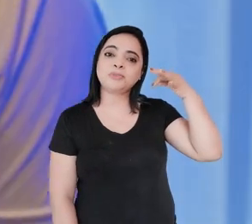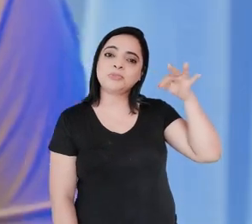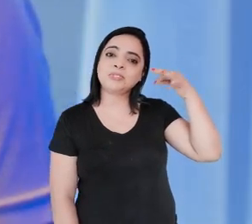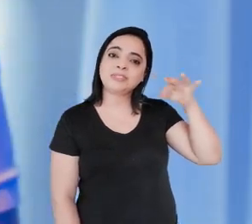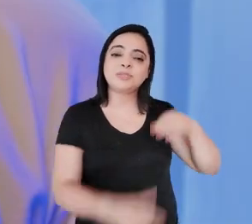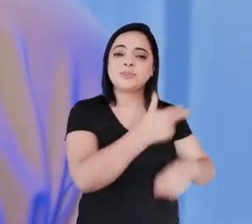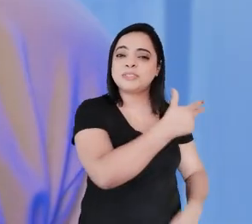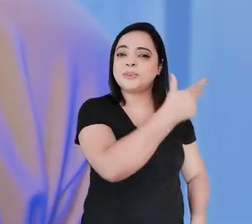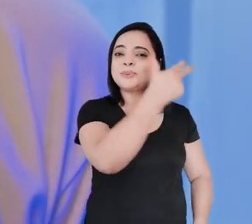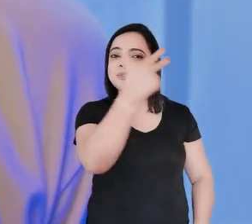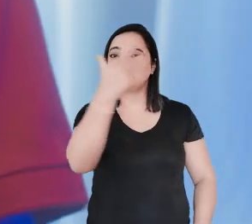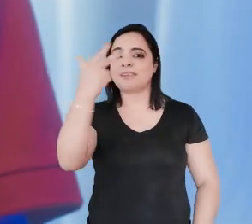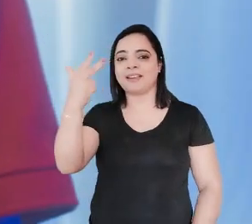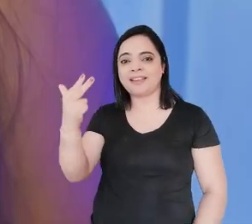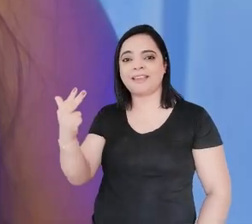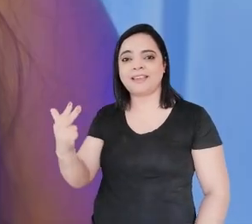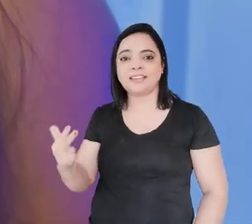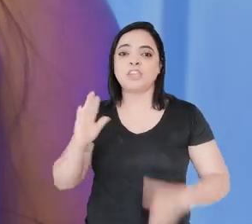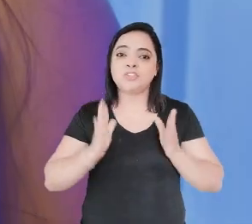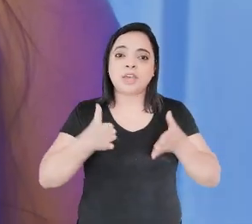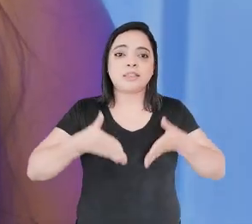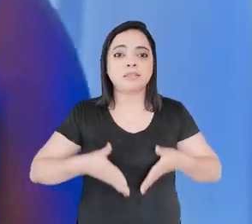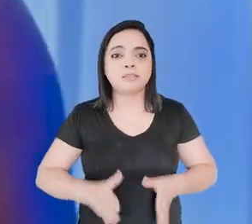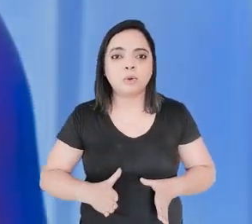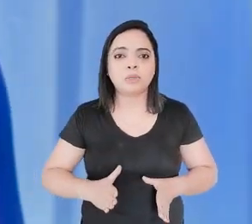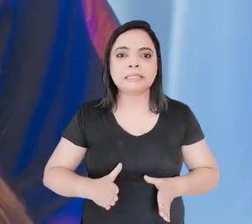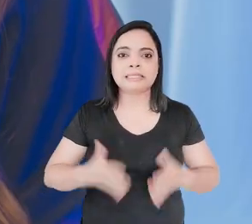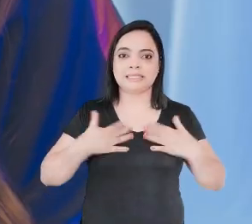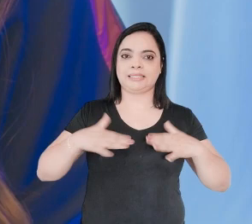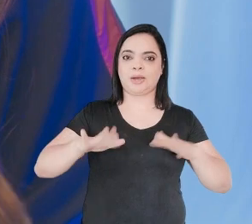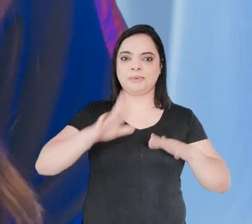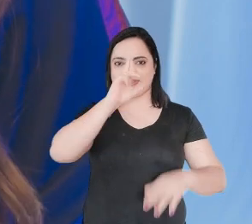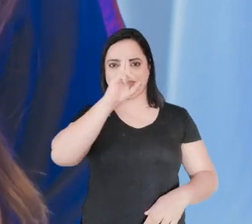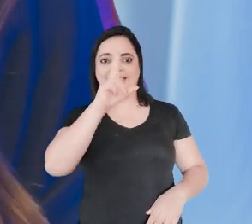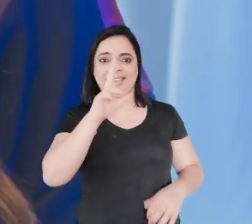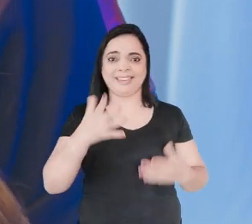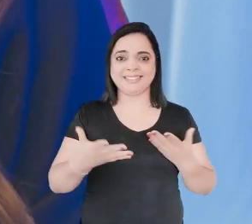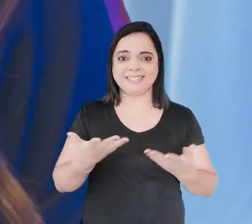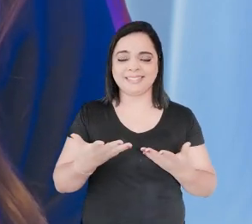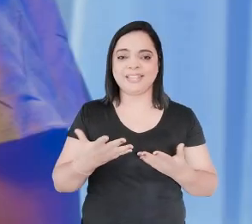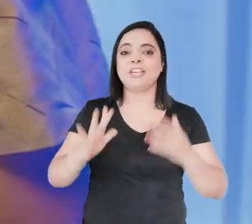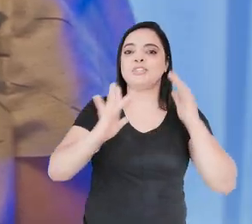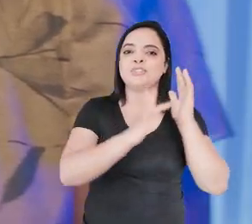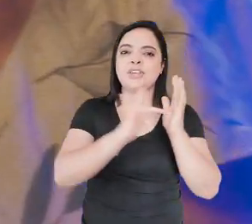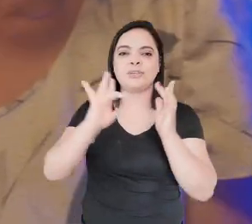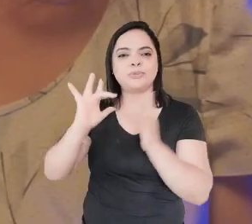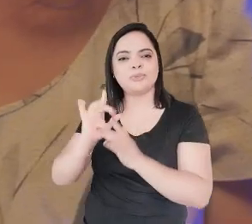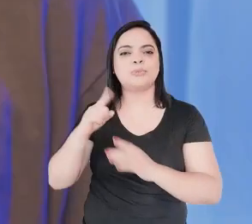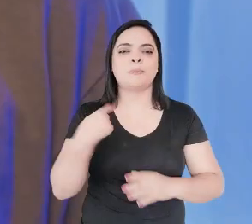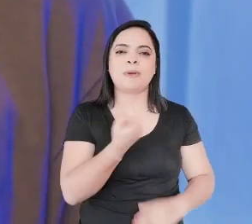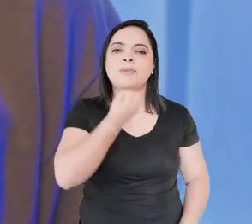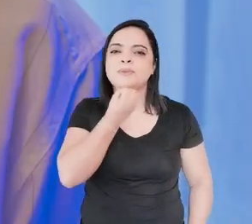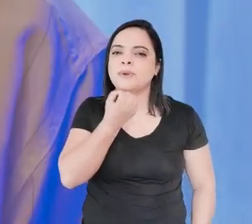Bate o sino, pequenino. Sino de Belém. Já nasceu. Calma aí, acho que eu buguei nessa parte. Deus,